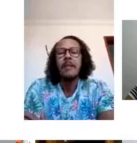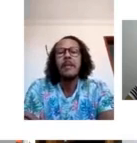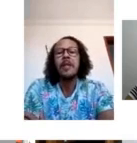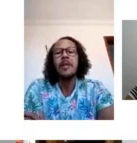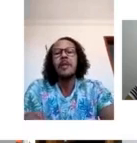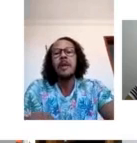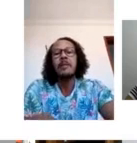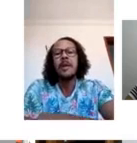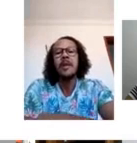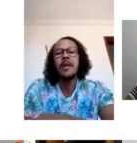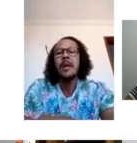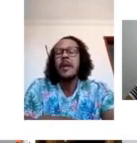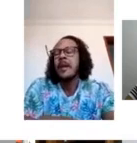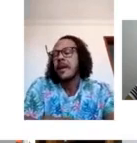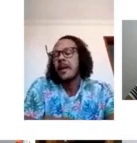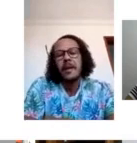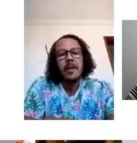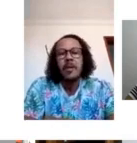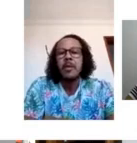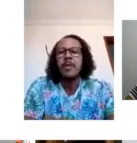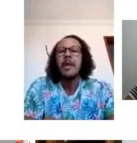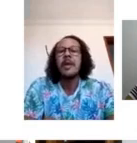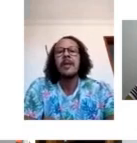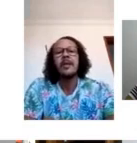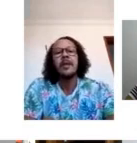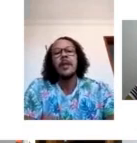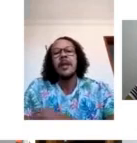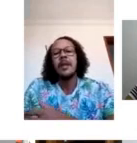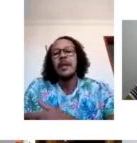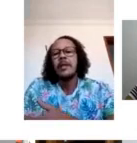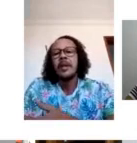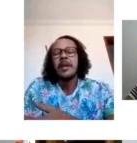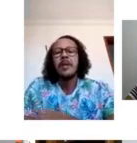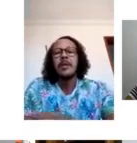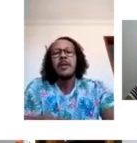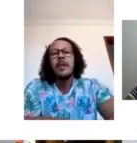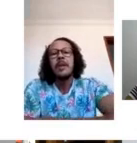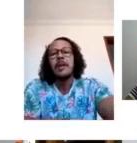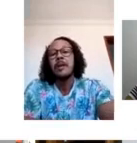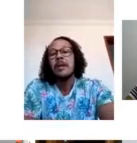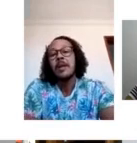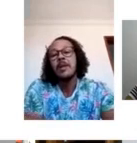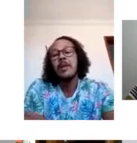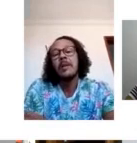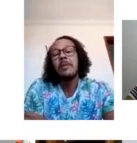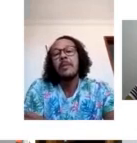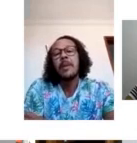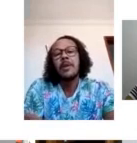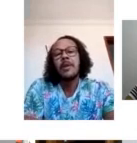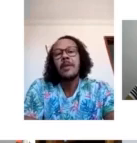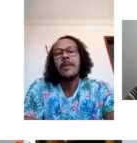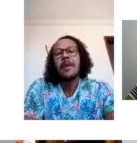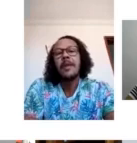deles, mas outra parte tinha comorbidade, não tinha acesso à internet, etc. Uma série de coisas